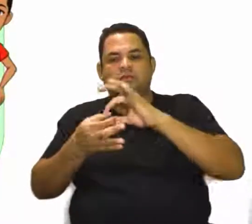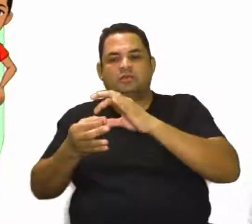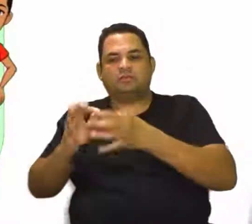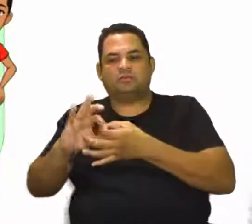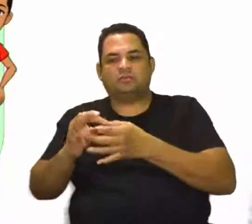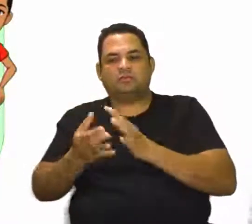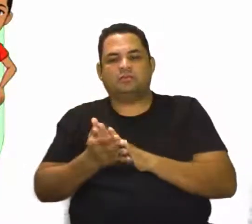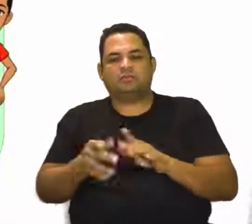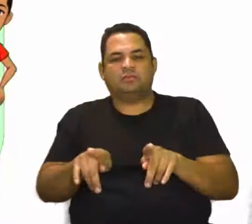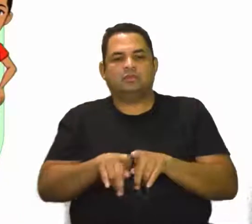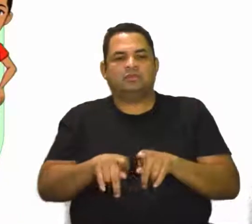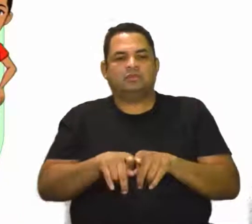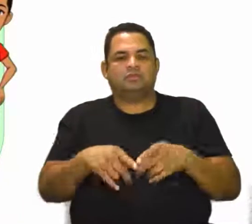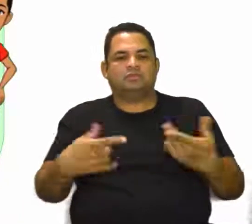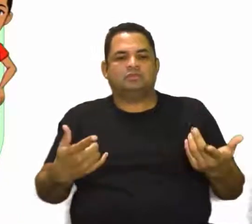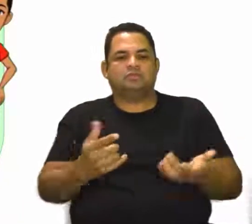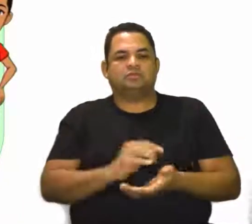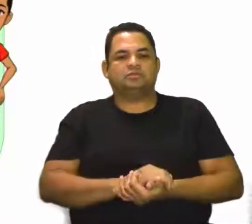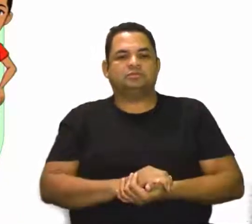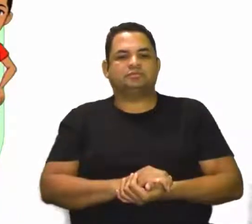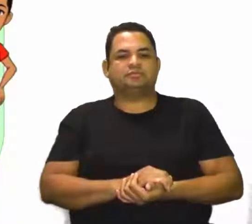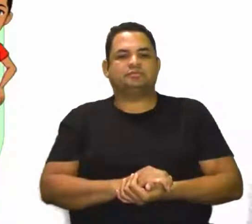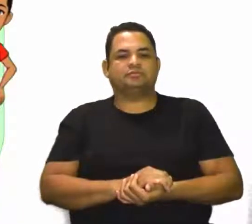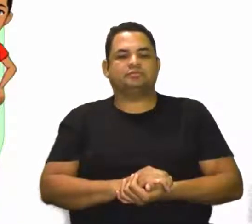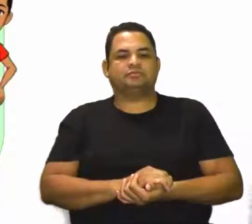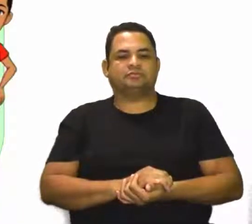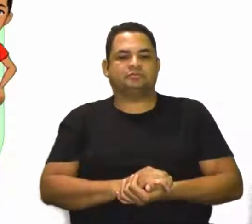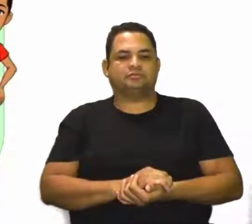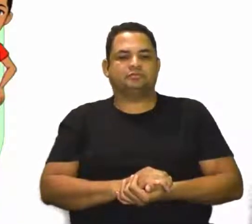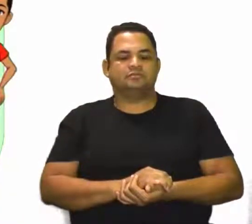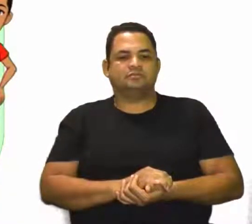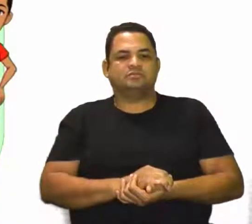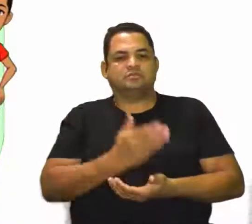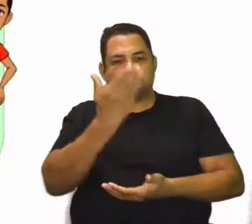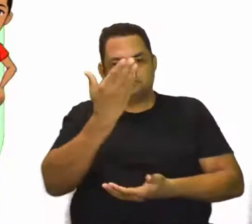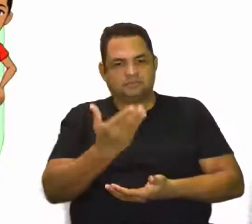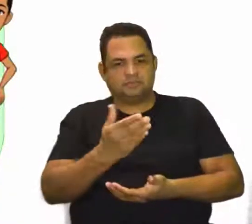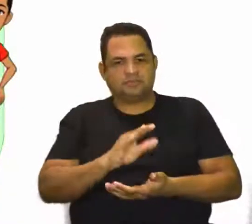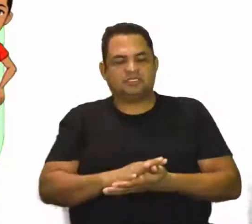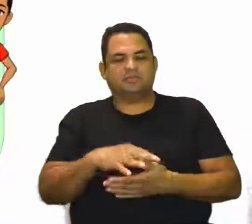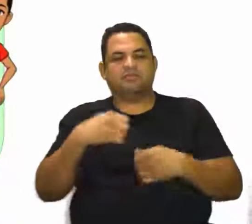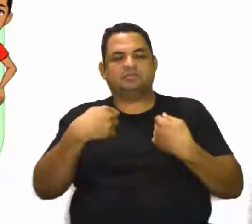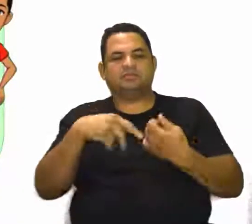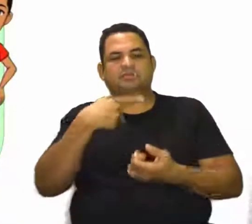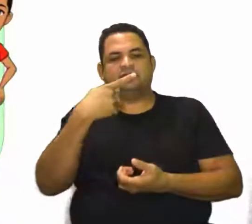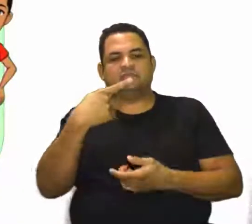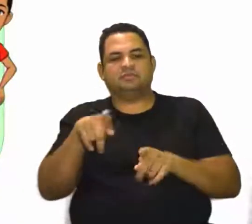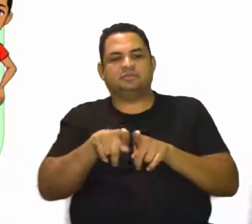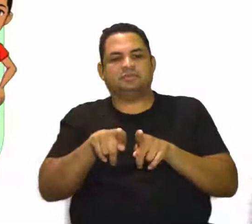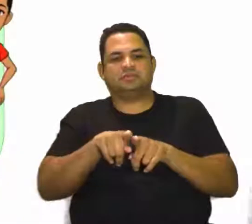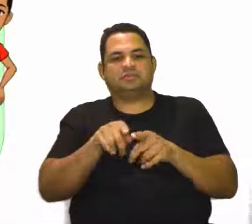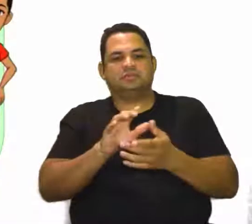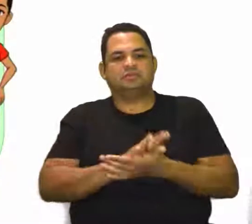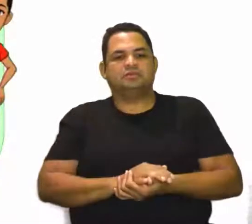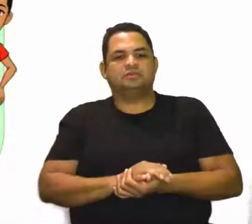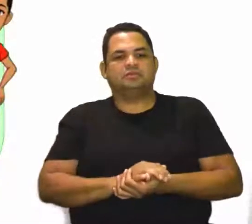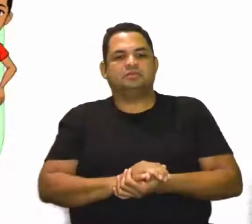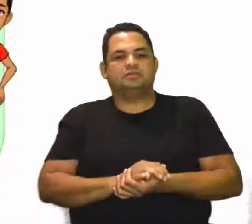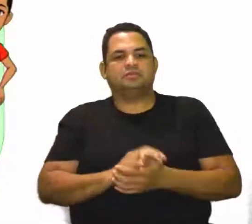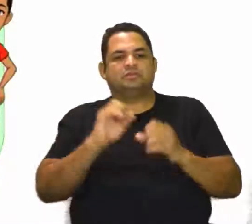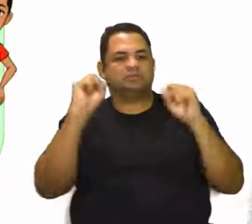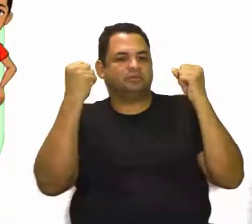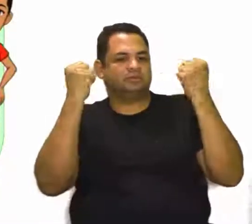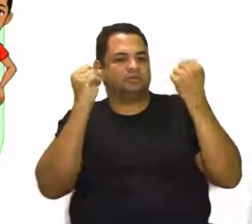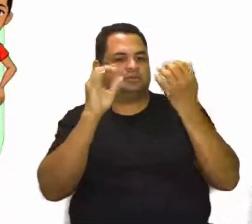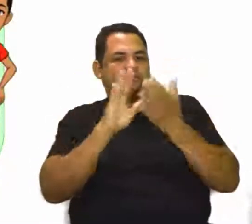gente vai abordar um pouco sobre isso, né, professora Iris? Sim, vamos mencionar assim. Ela tá aí, então a gente tem que falar um pouquinho dela. Vamos falar também sobre